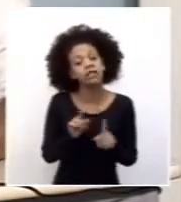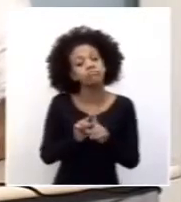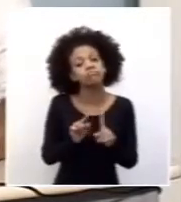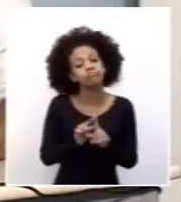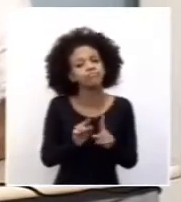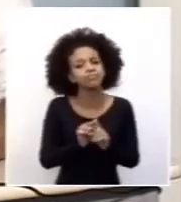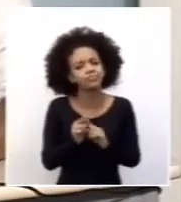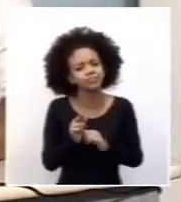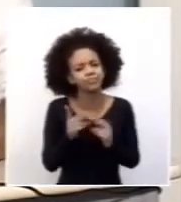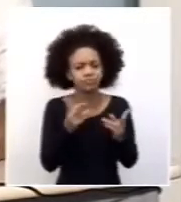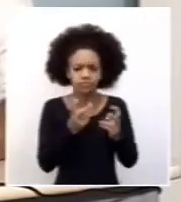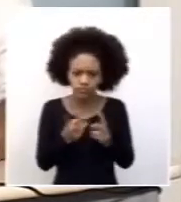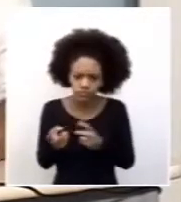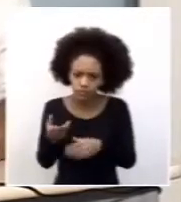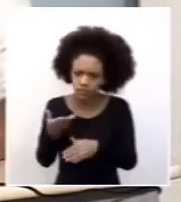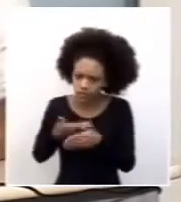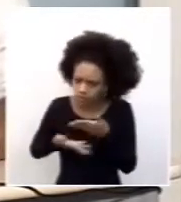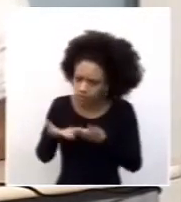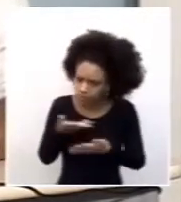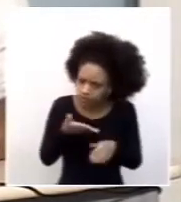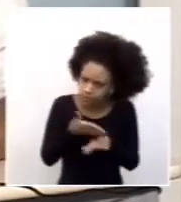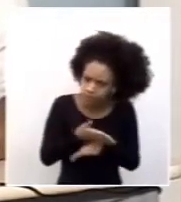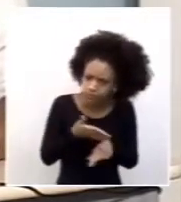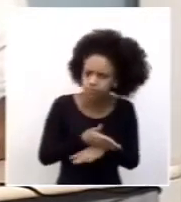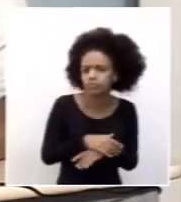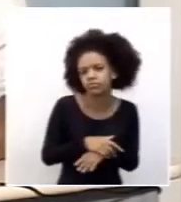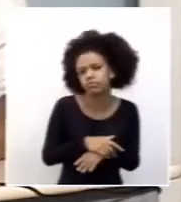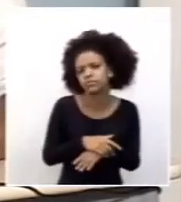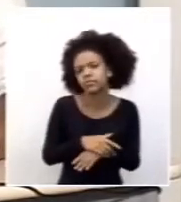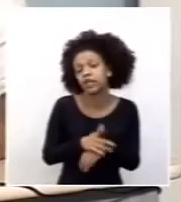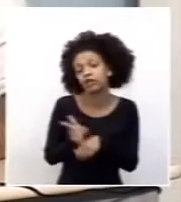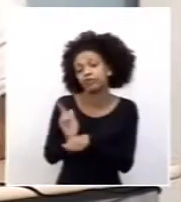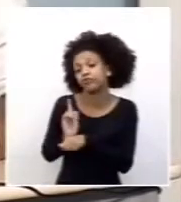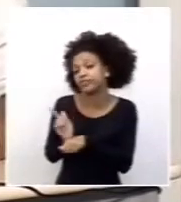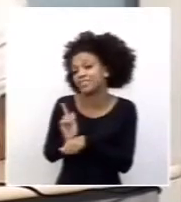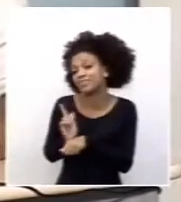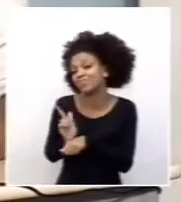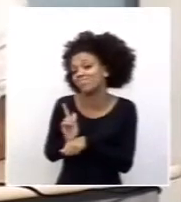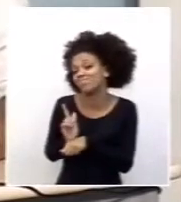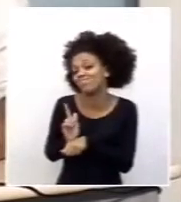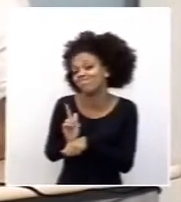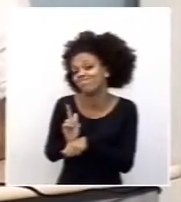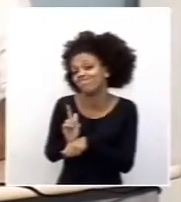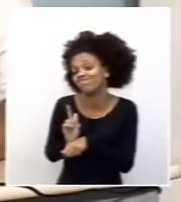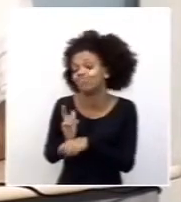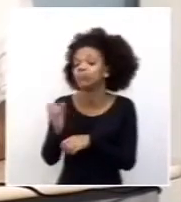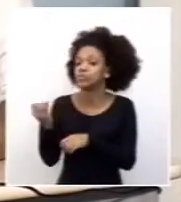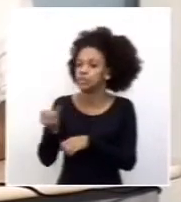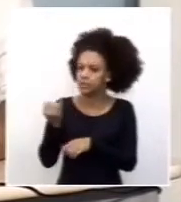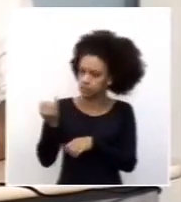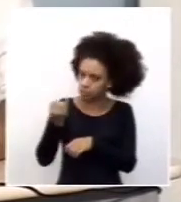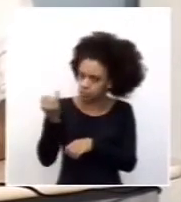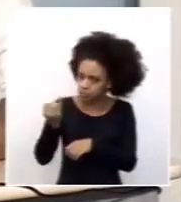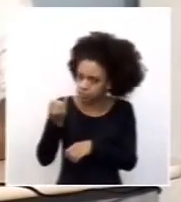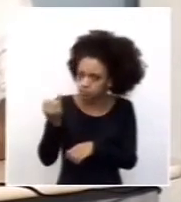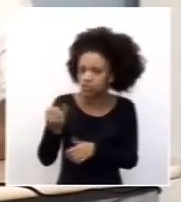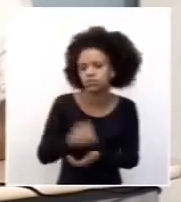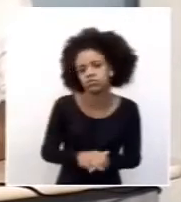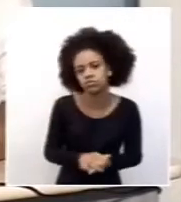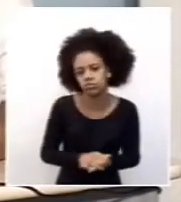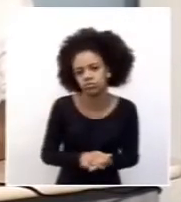algumas interações onde colocam um fator gestão. Né? É importantíssimo